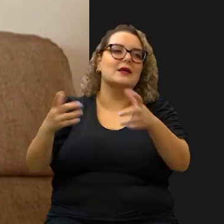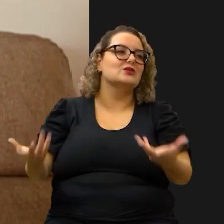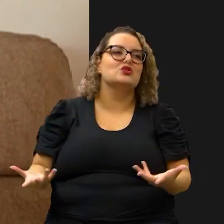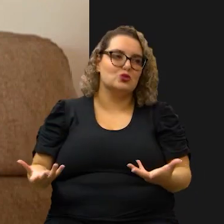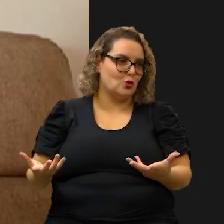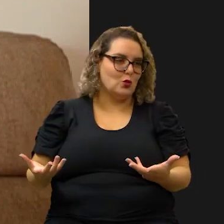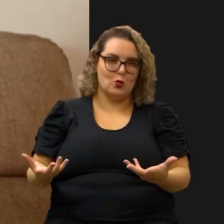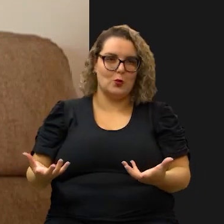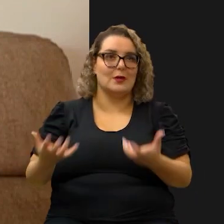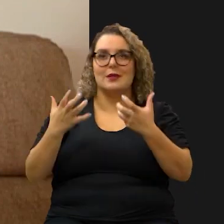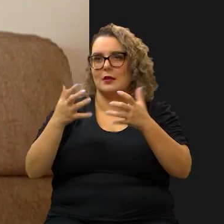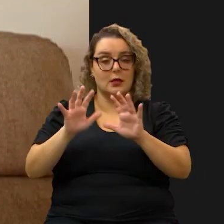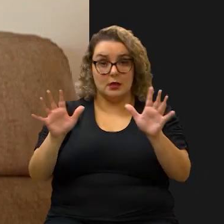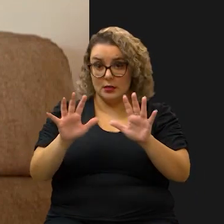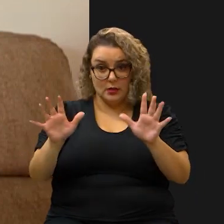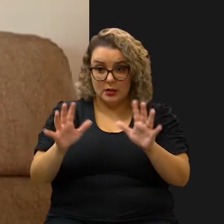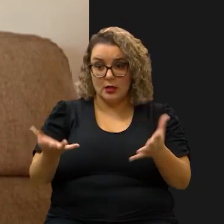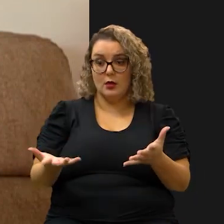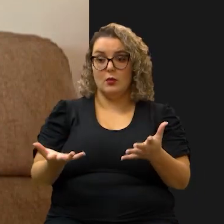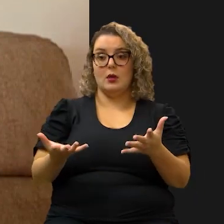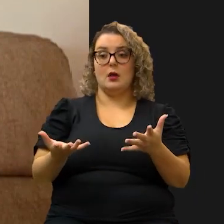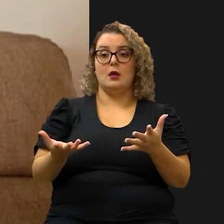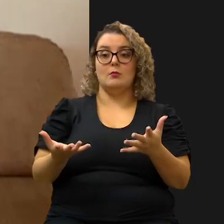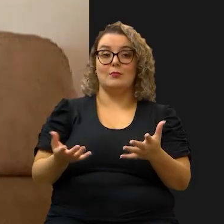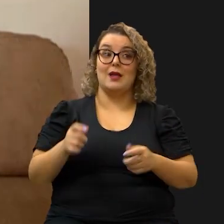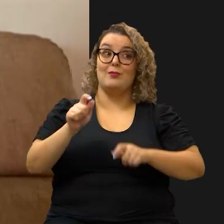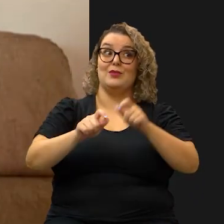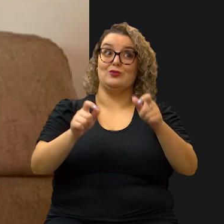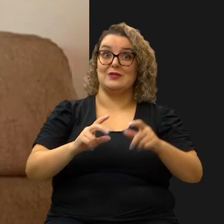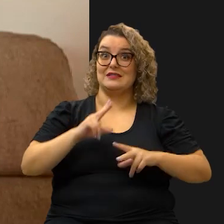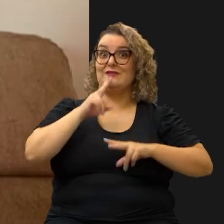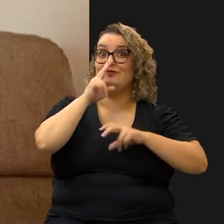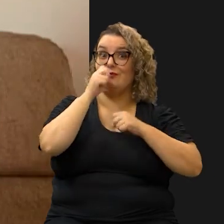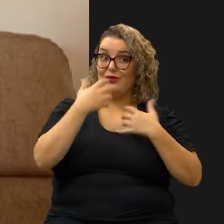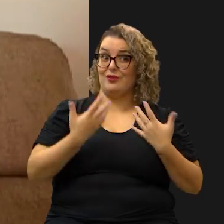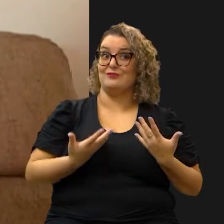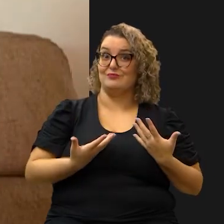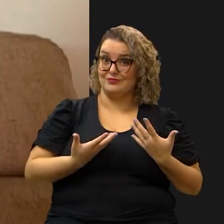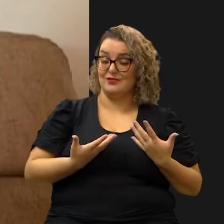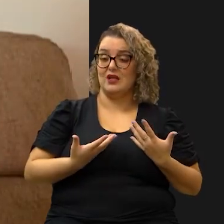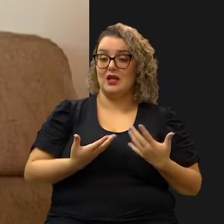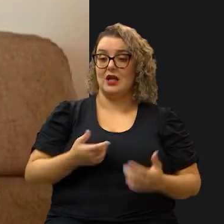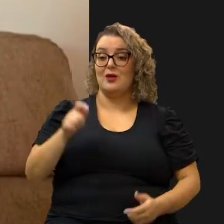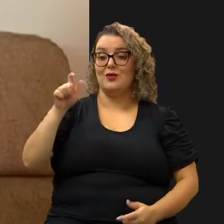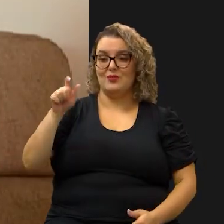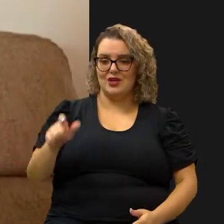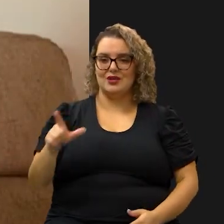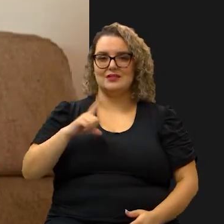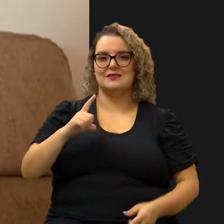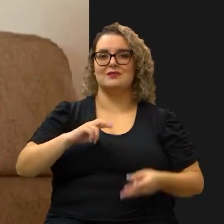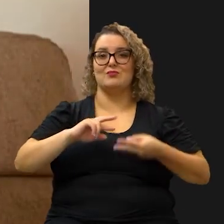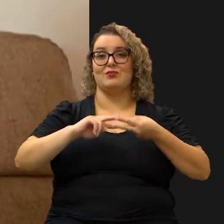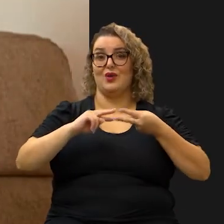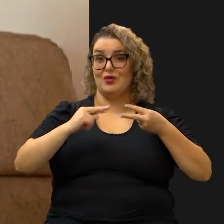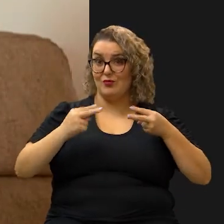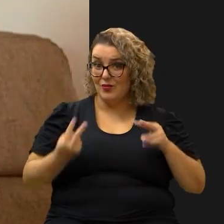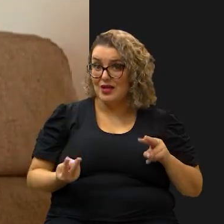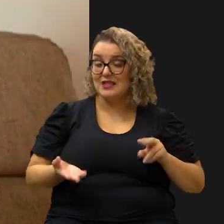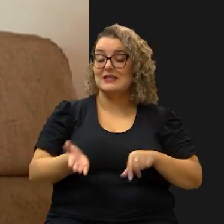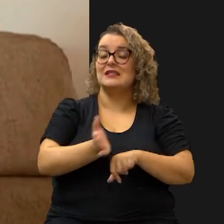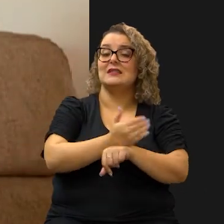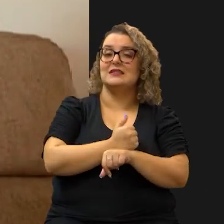pode, né? Não que na fibro também alguém queira ter, nada a ver com isso, mas assim, a pessoa ela tem que ter uma